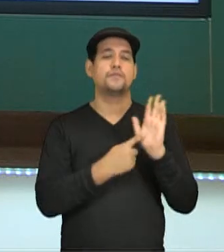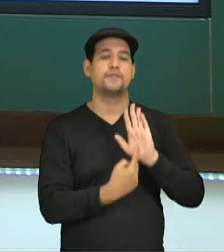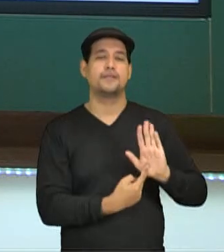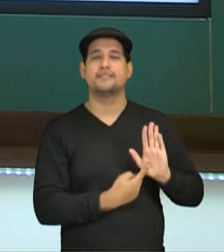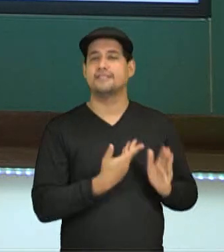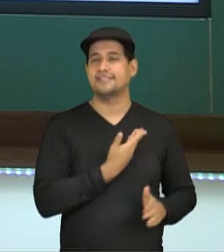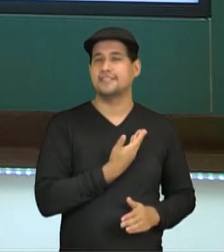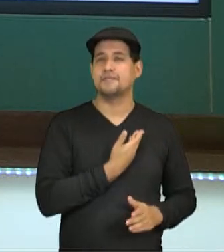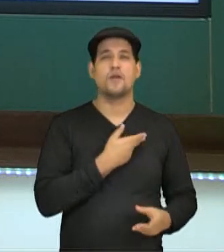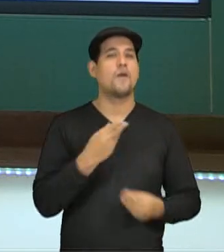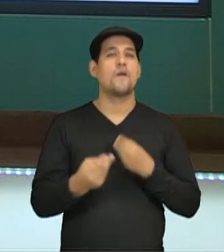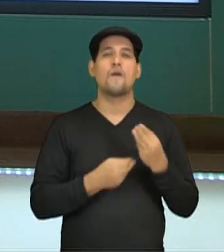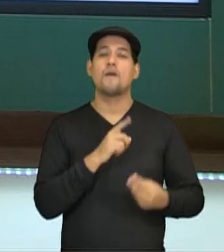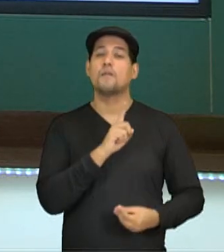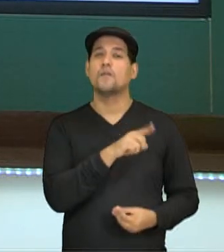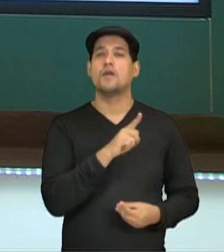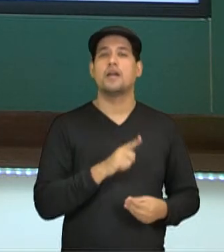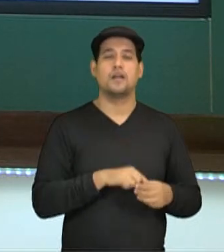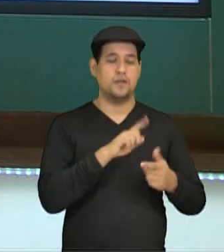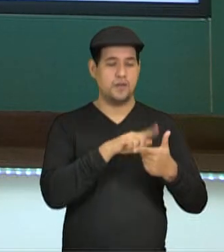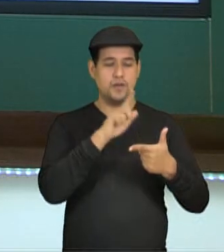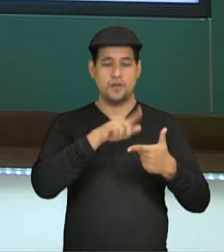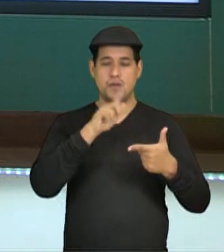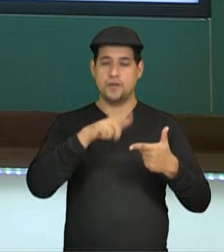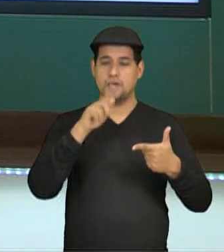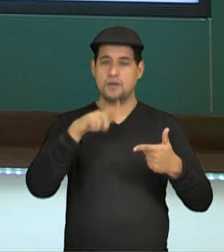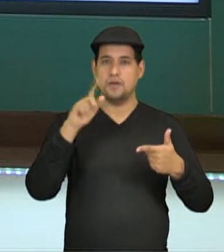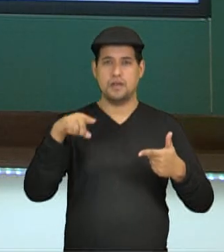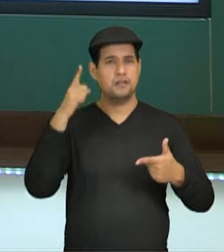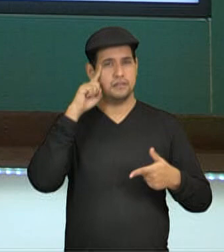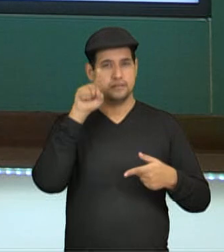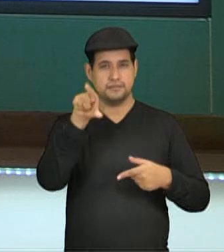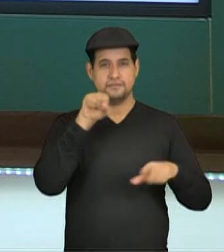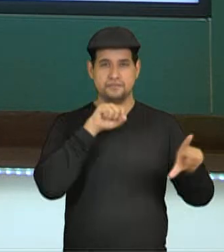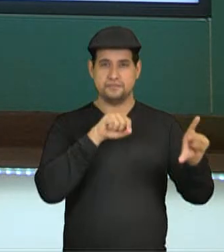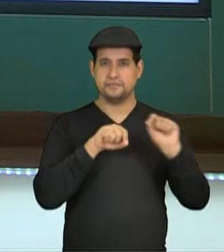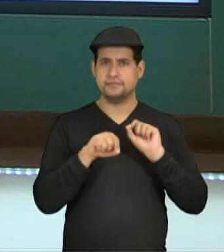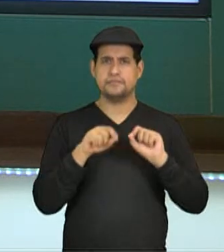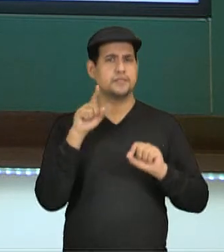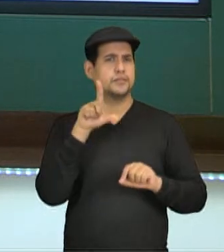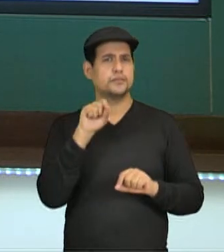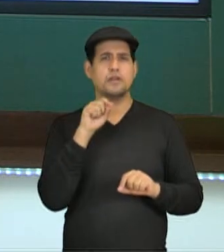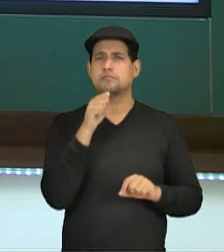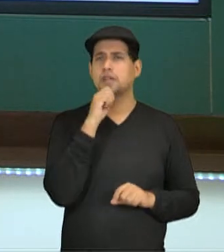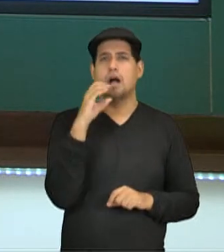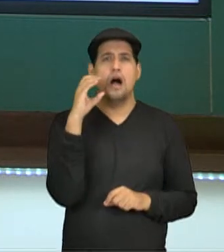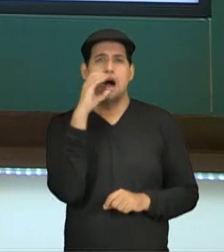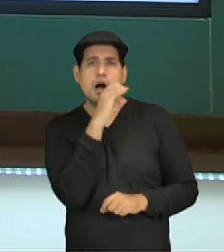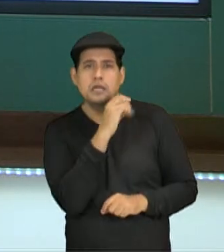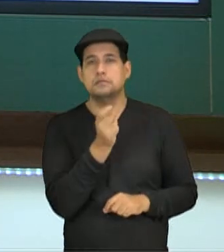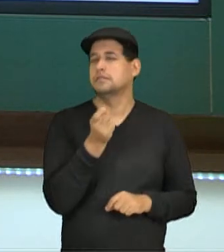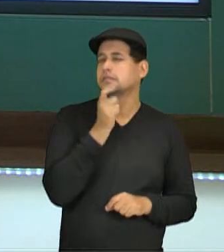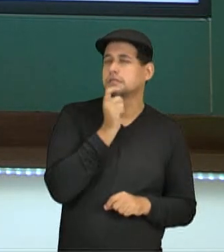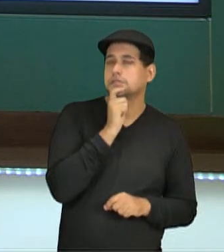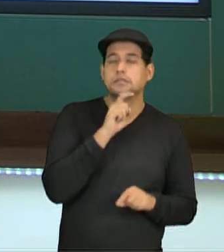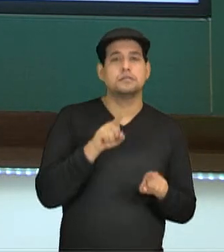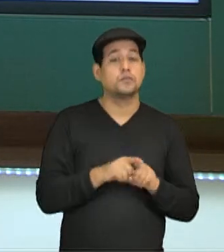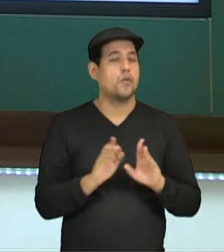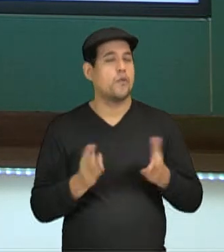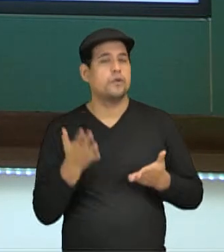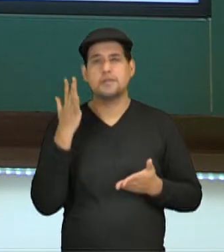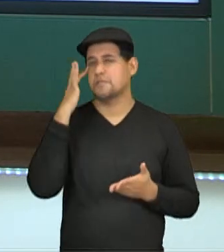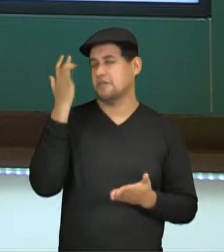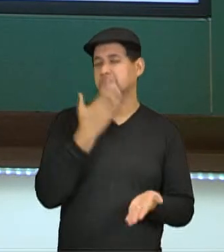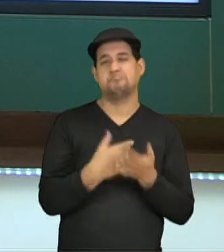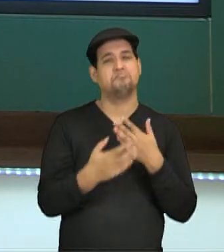seus colegas como que ficou o seu gráfico do dia que você escolheu. Escolhe um dia de verão, um dia de inverno, o dia de hoje, de